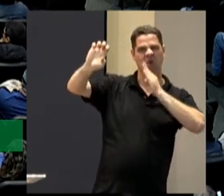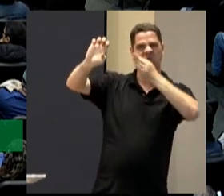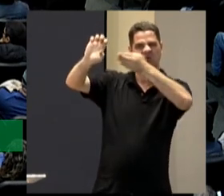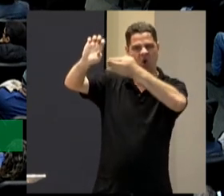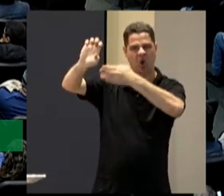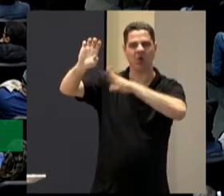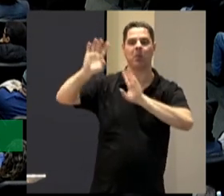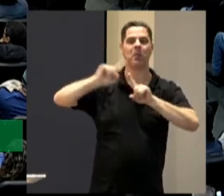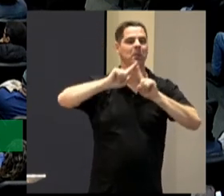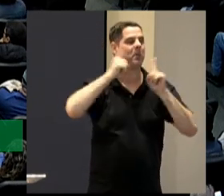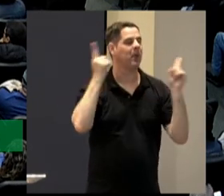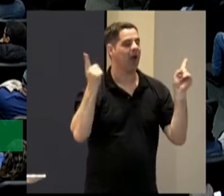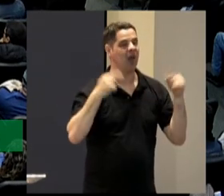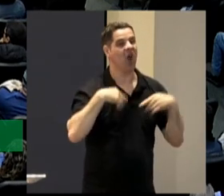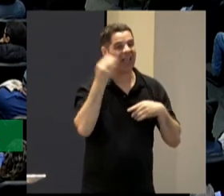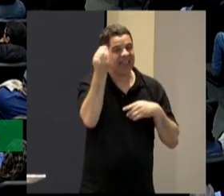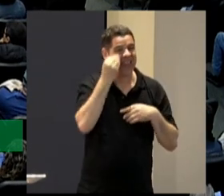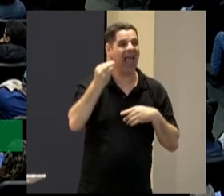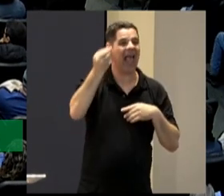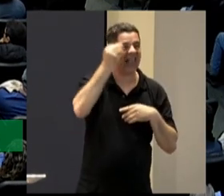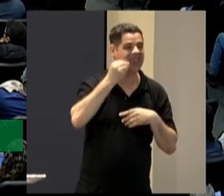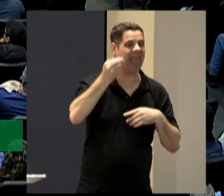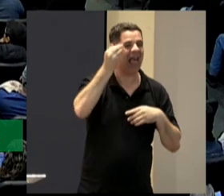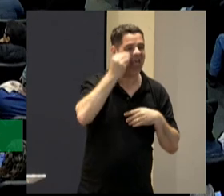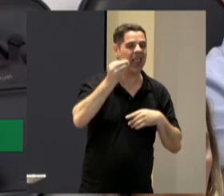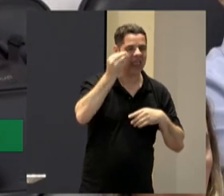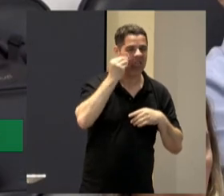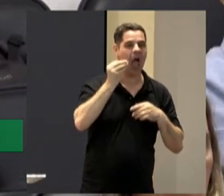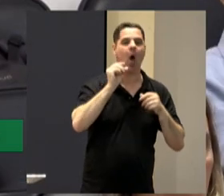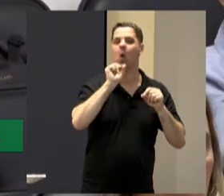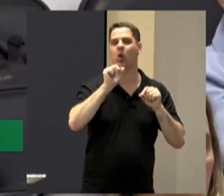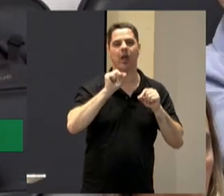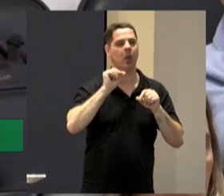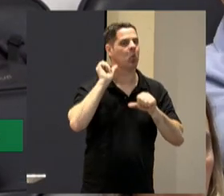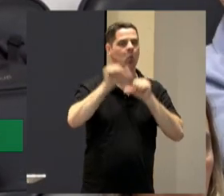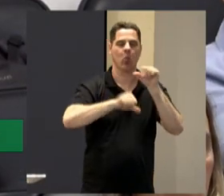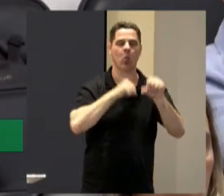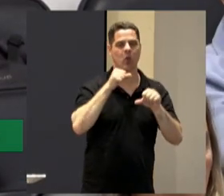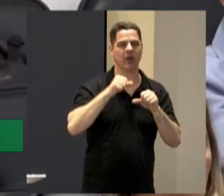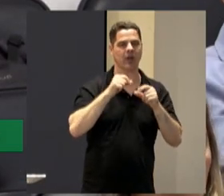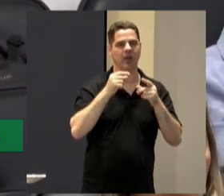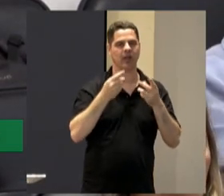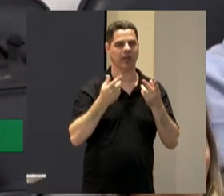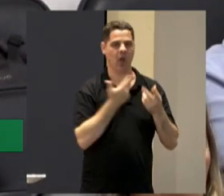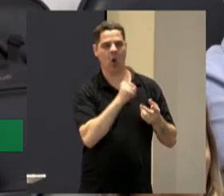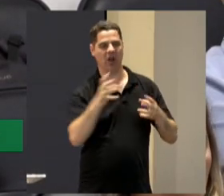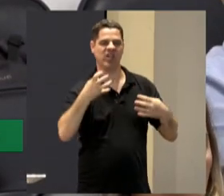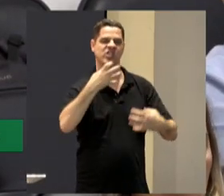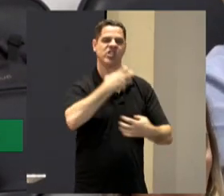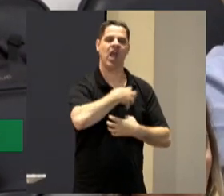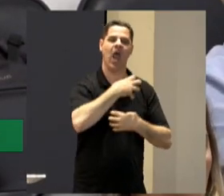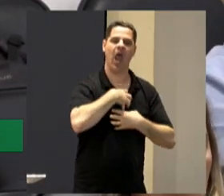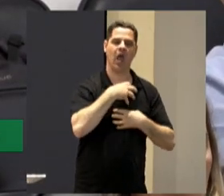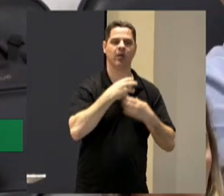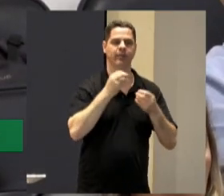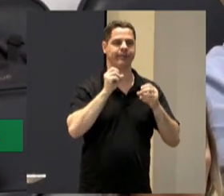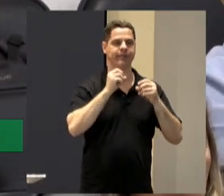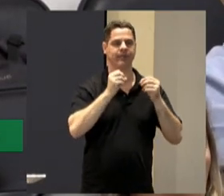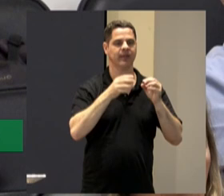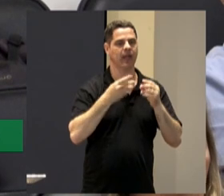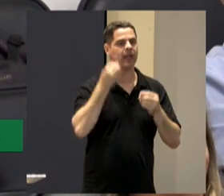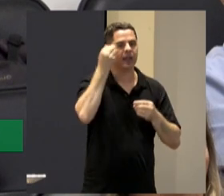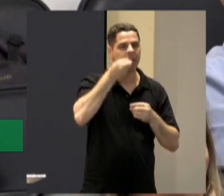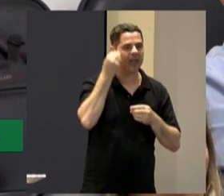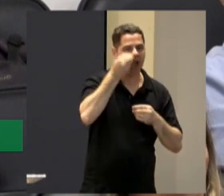gente tenta, e a gente vai vivendo de tentativas nesse aspecto, passar de outras maneiras e ter a vivência